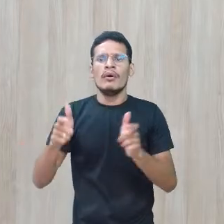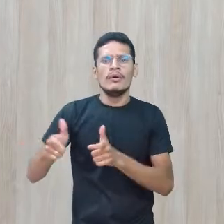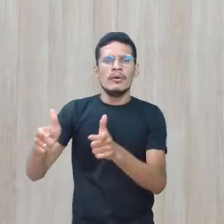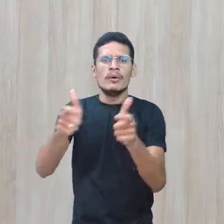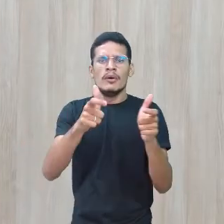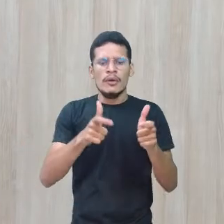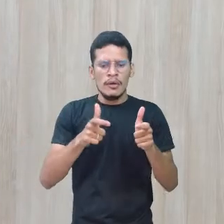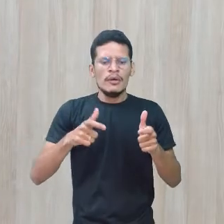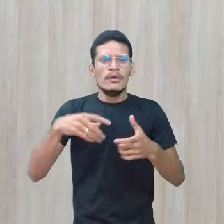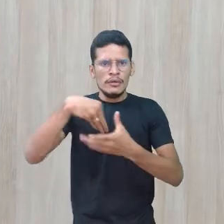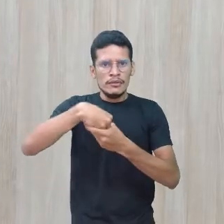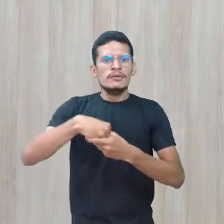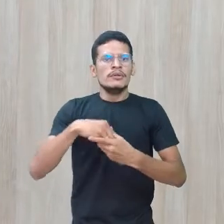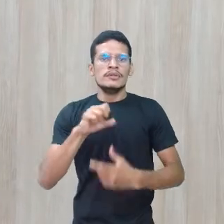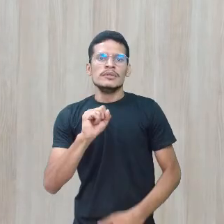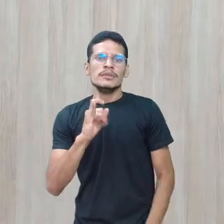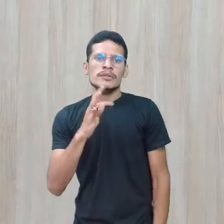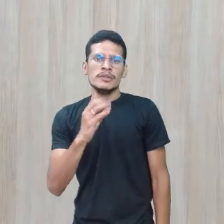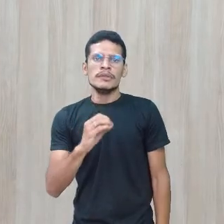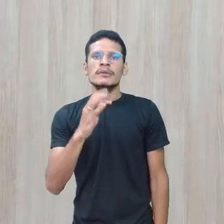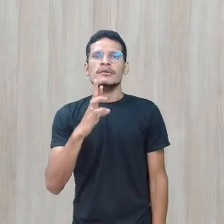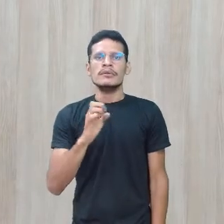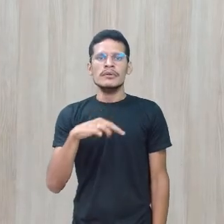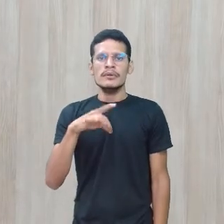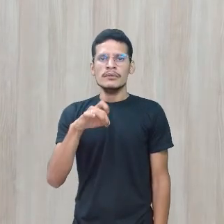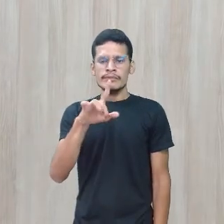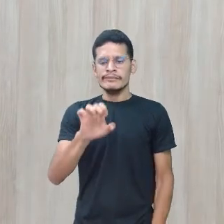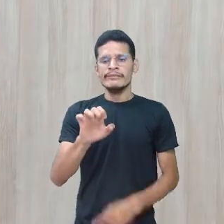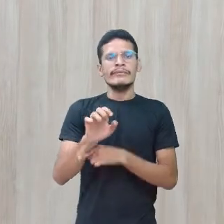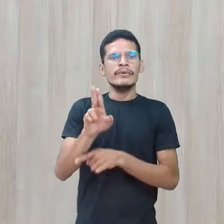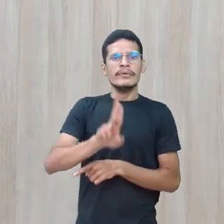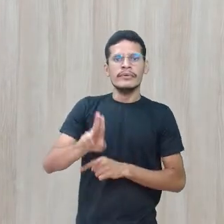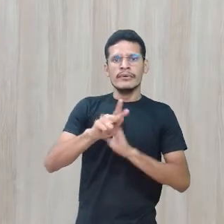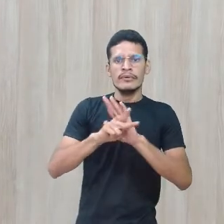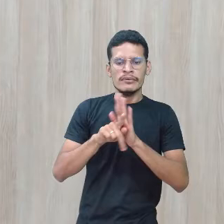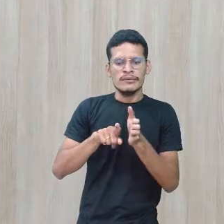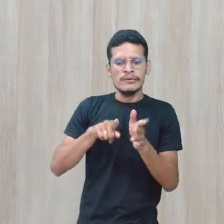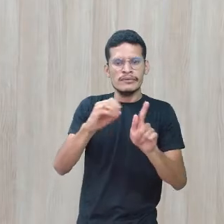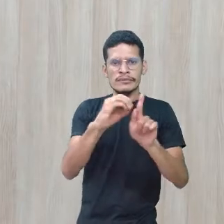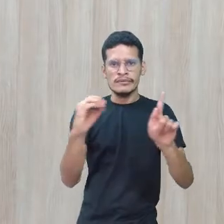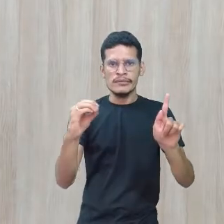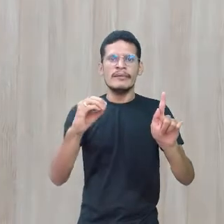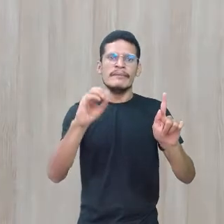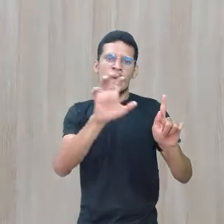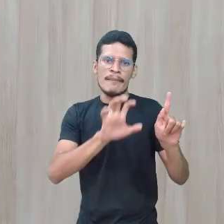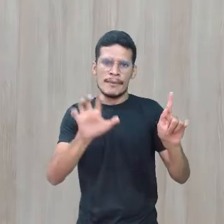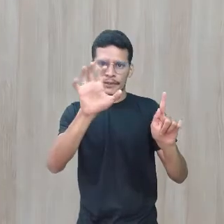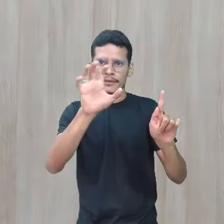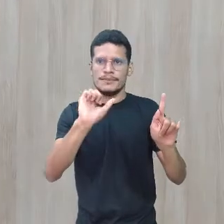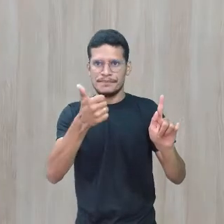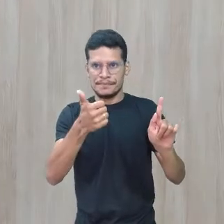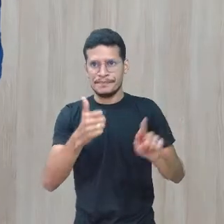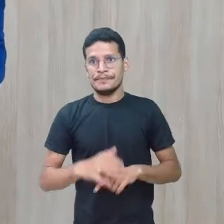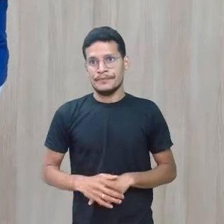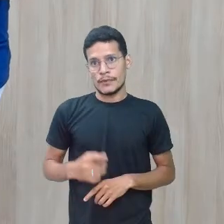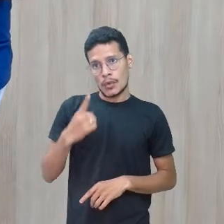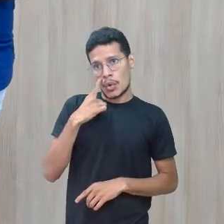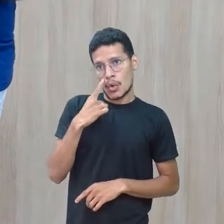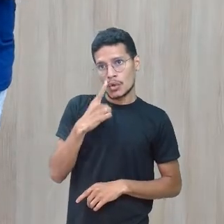do Sítio da Trindade, utilizando o Google Maps. É uma ferramenta muito interessante.